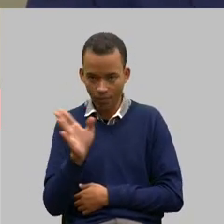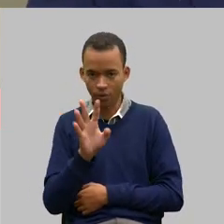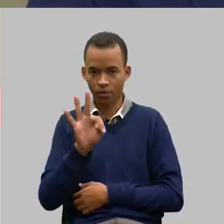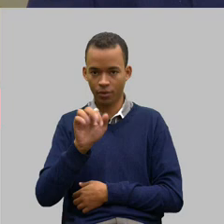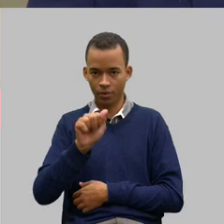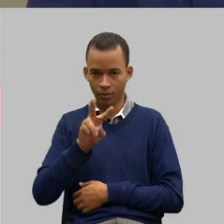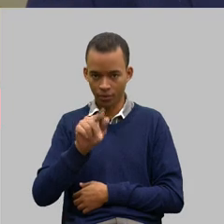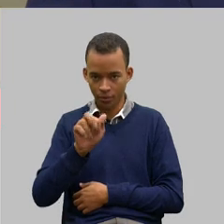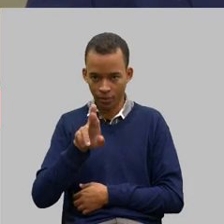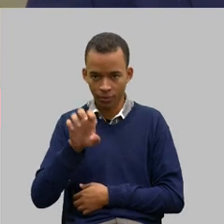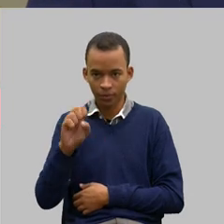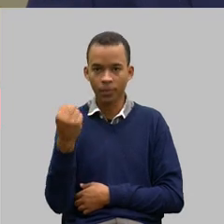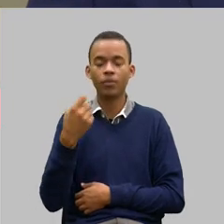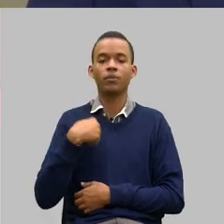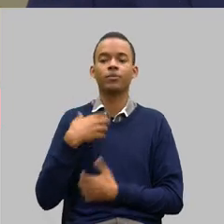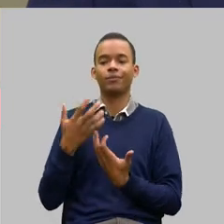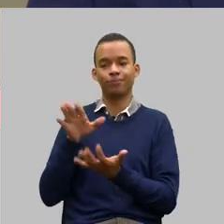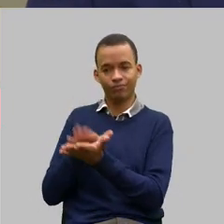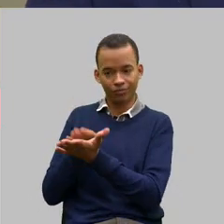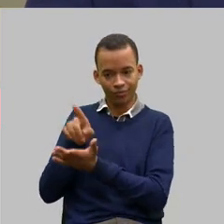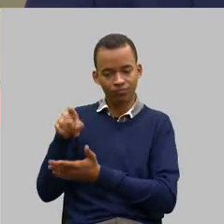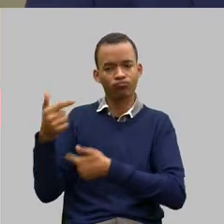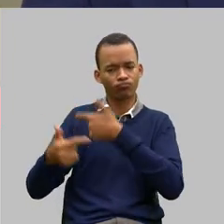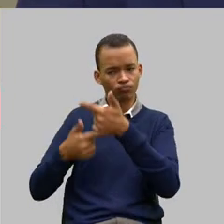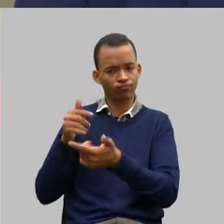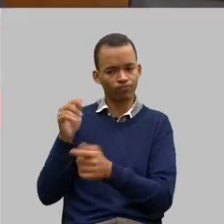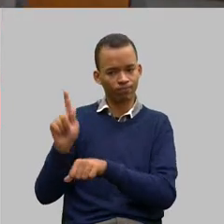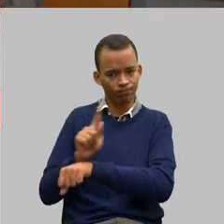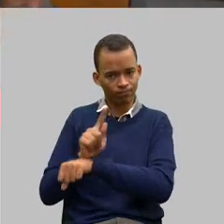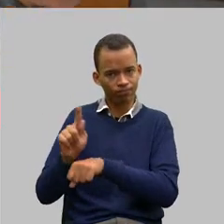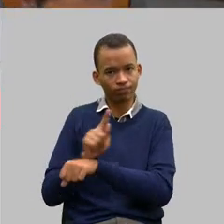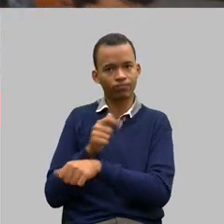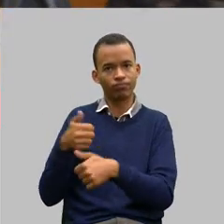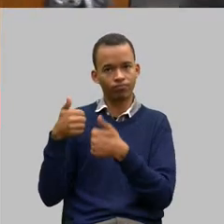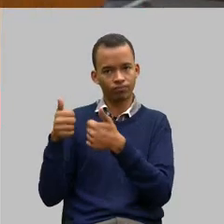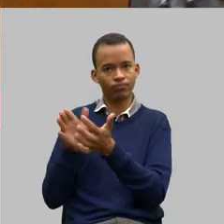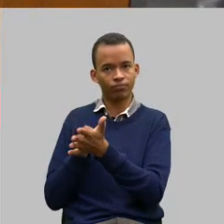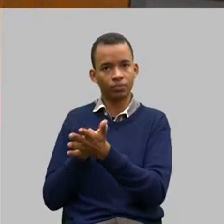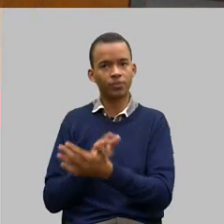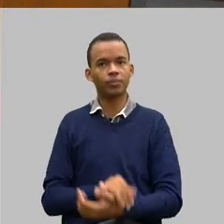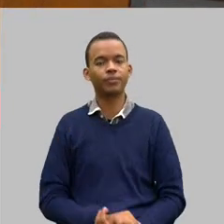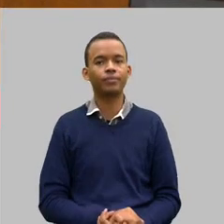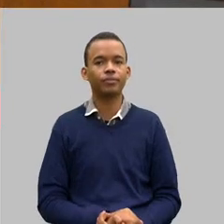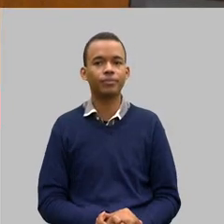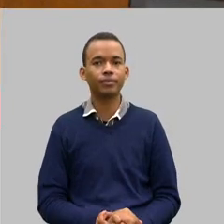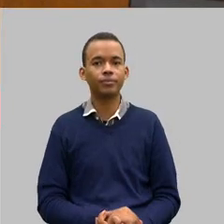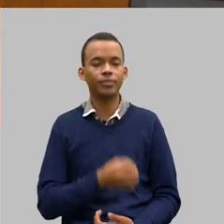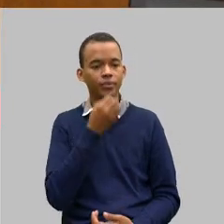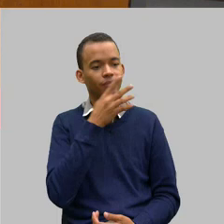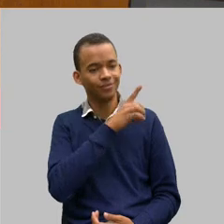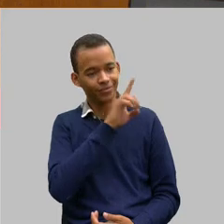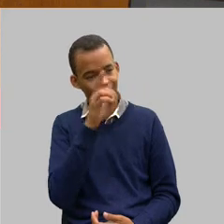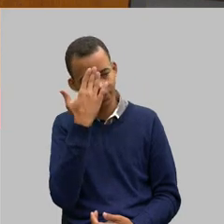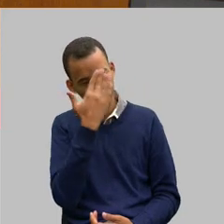parabenizar pela sua gestão à frente do de Rodrigo bom dia obrigado